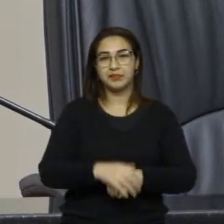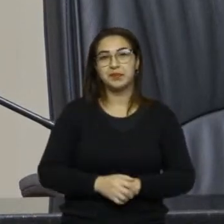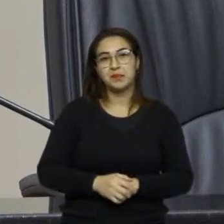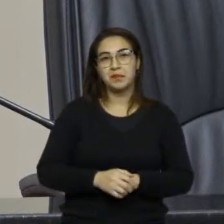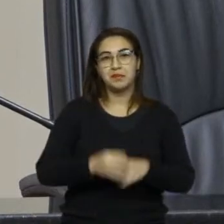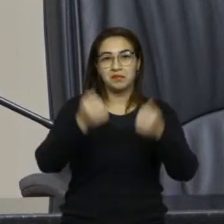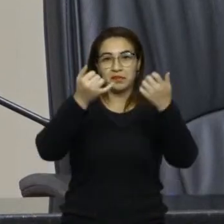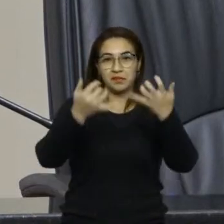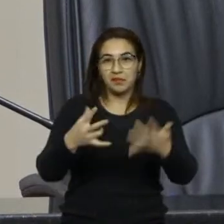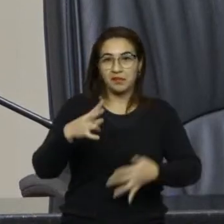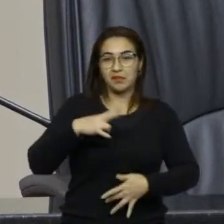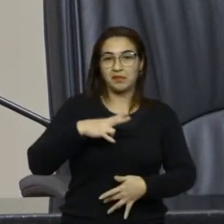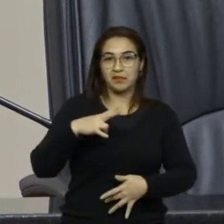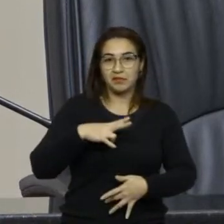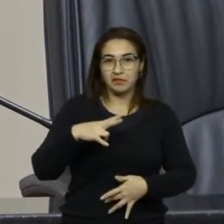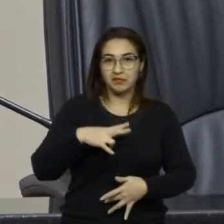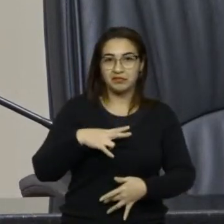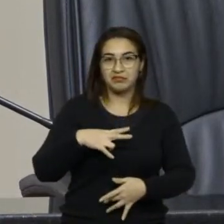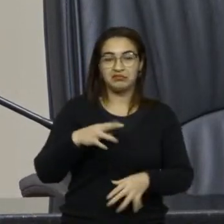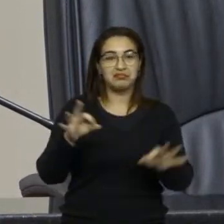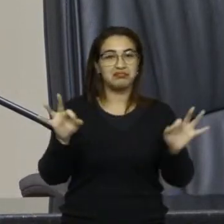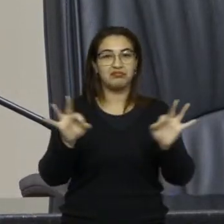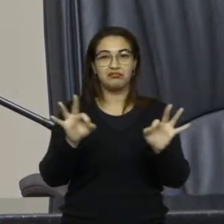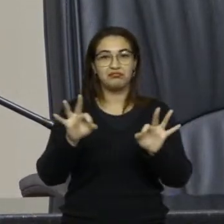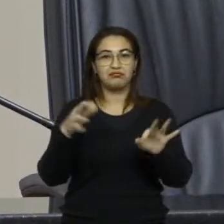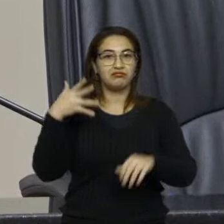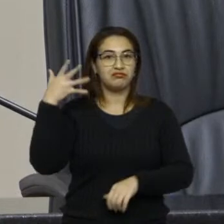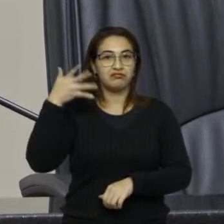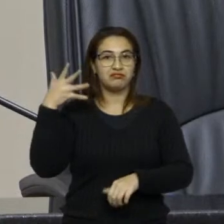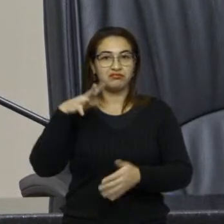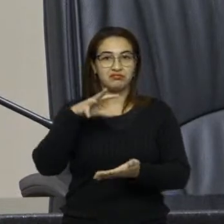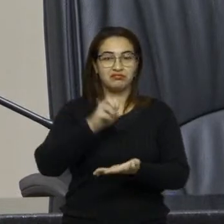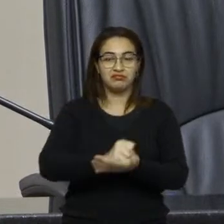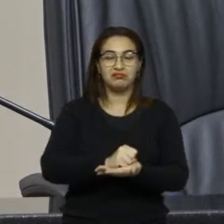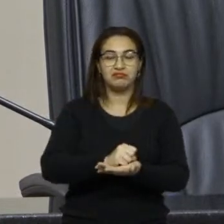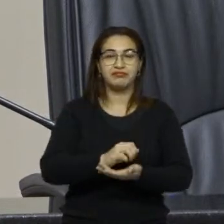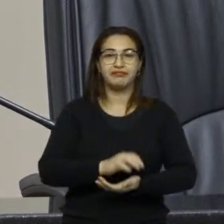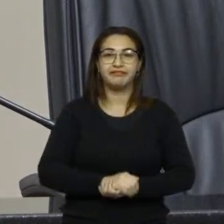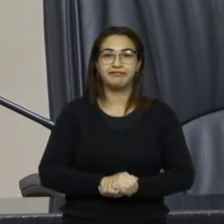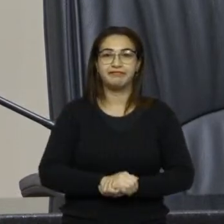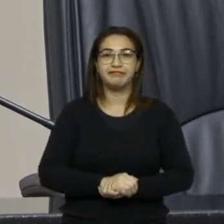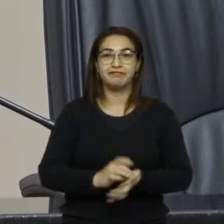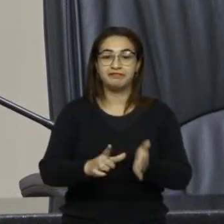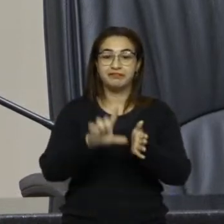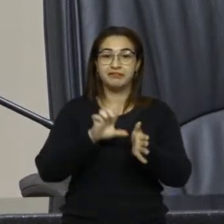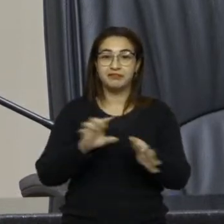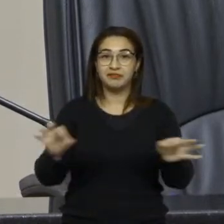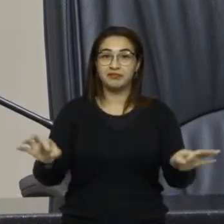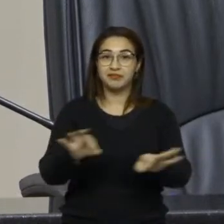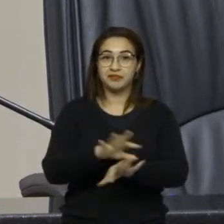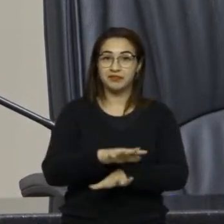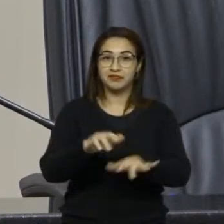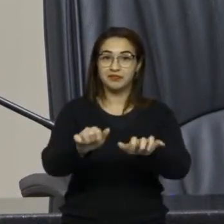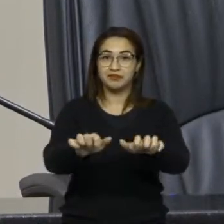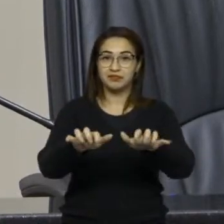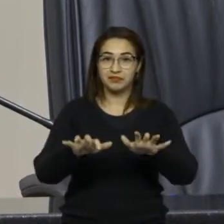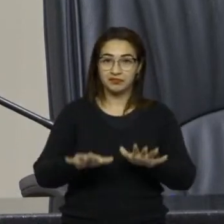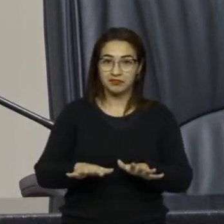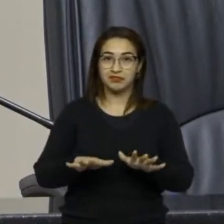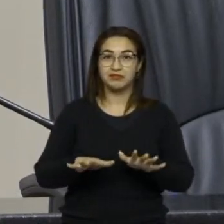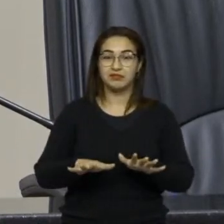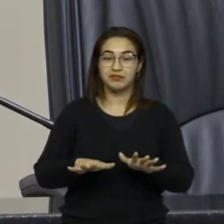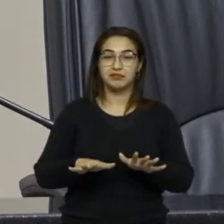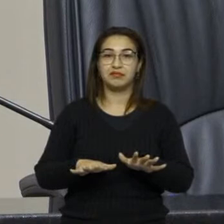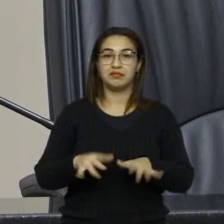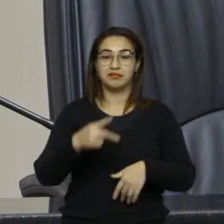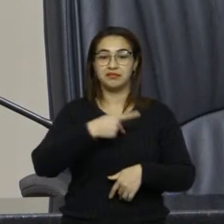Explicações pessoais, não houve oradores inscritos. Nada mais havendo a tratar e, antes de encerrar